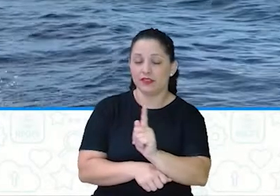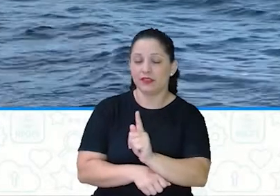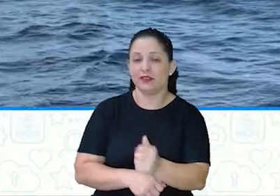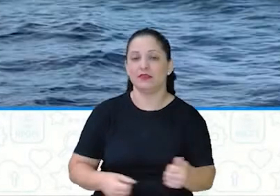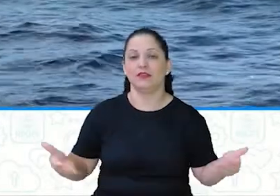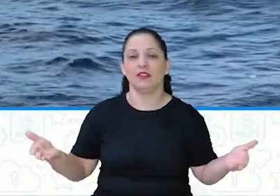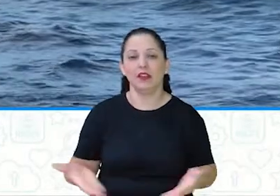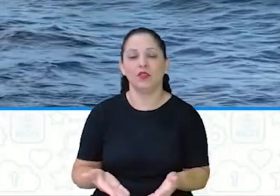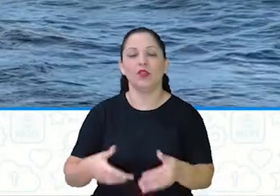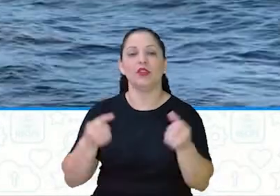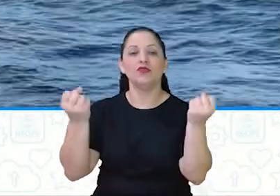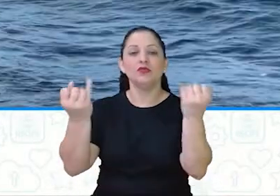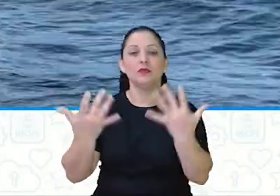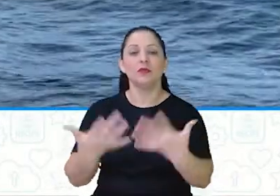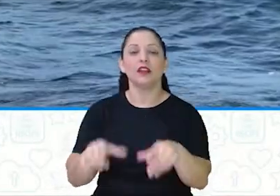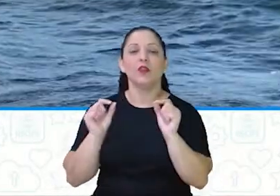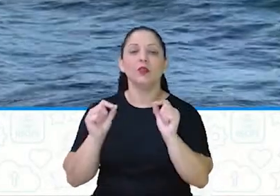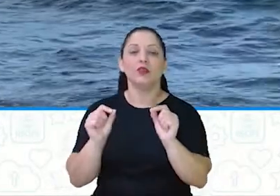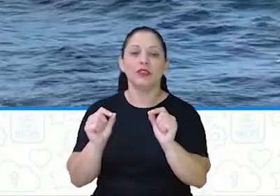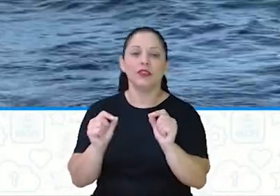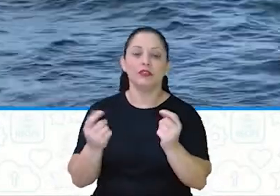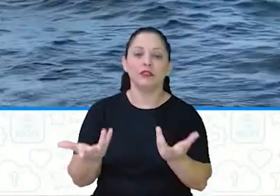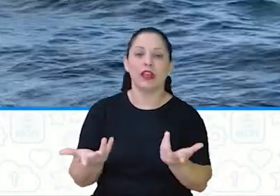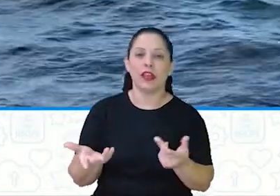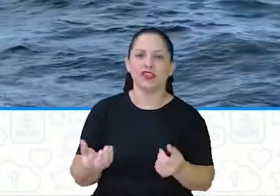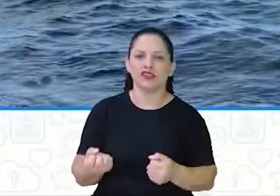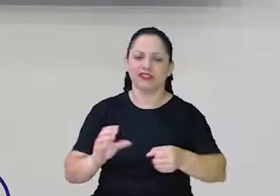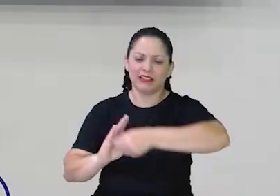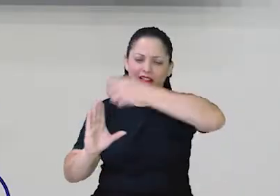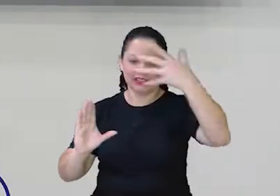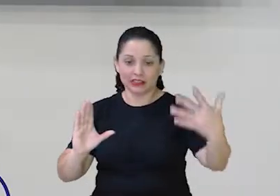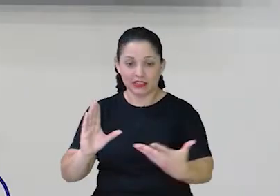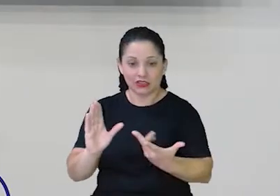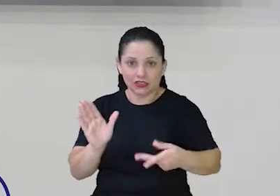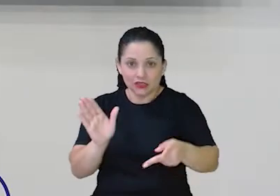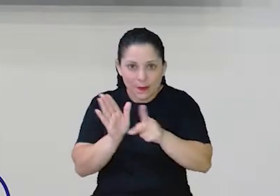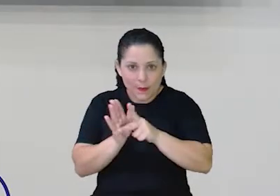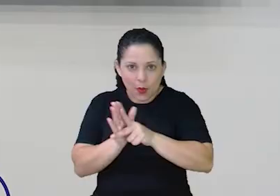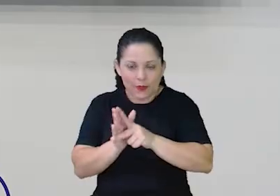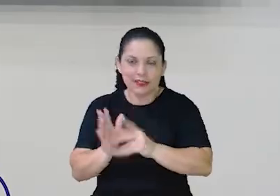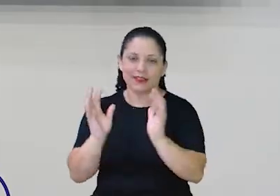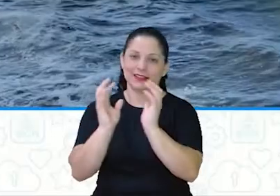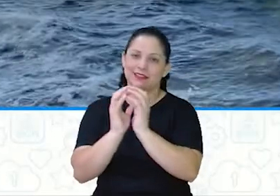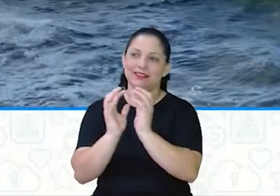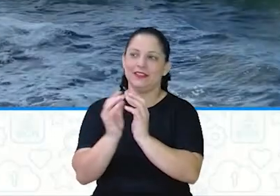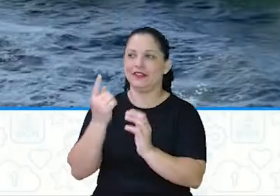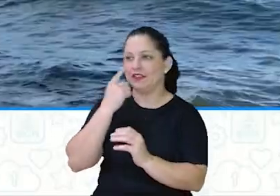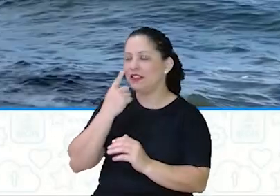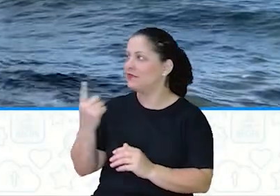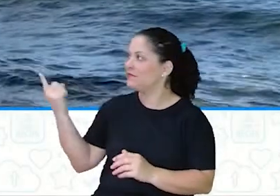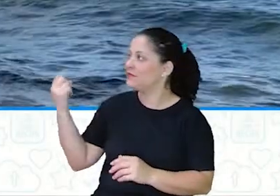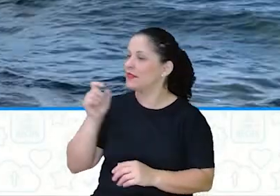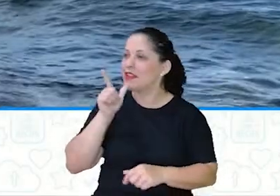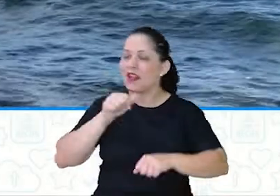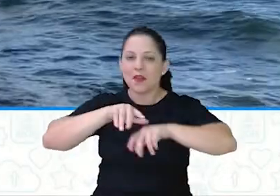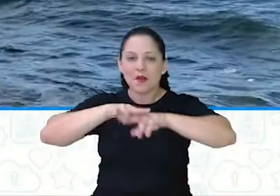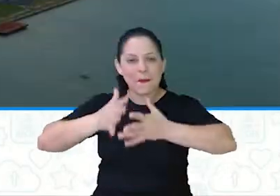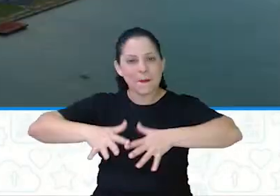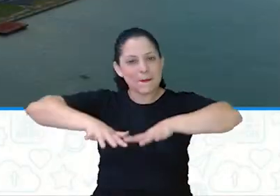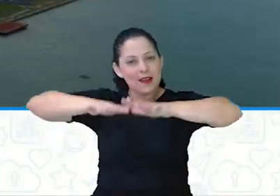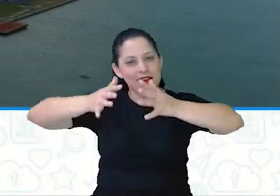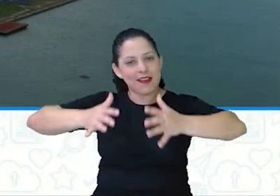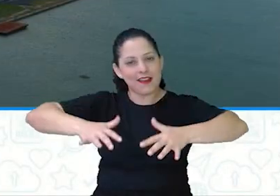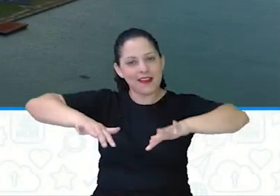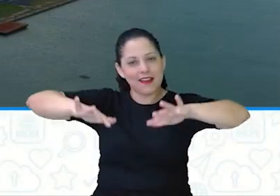pouco mais sobre a geografia física da cidade do Recife. Olha só que bonito, a gente está vendo aqui o marzinho, bem